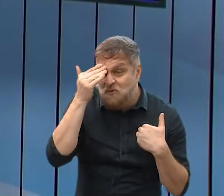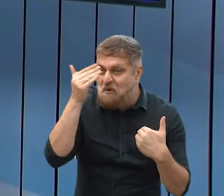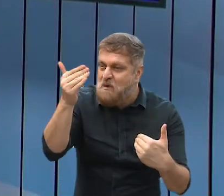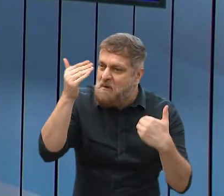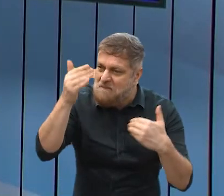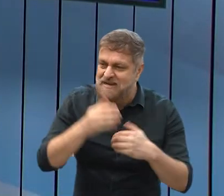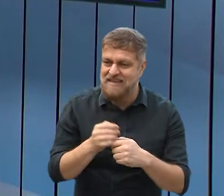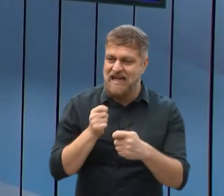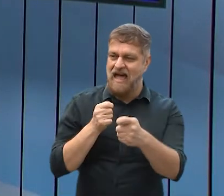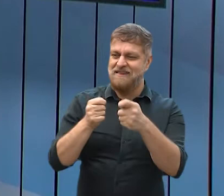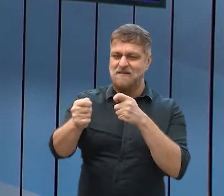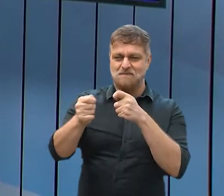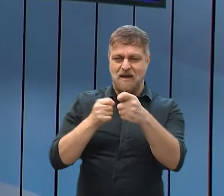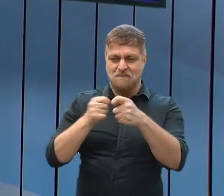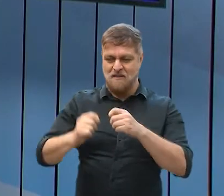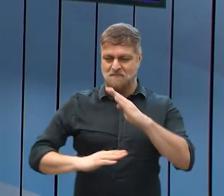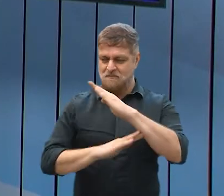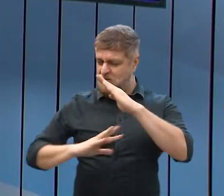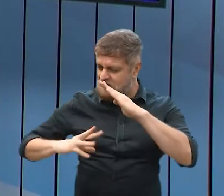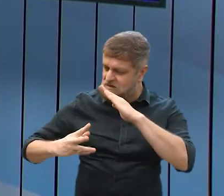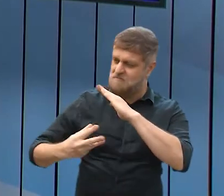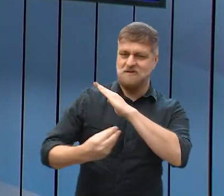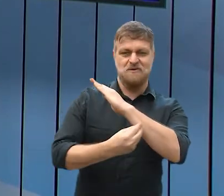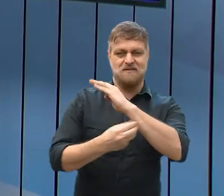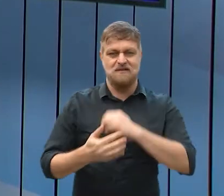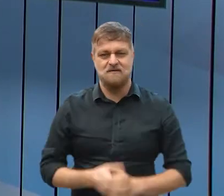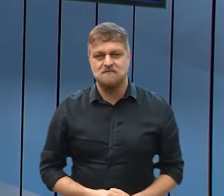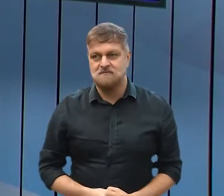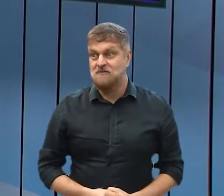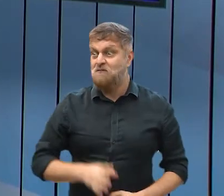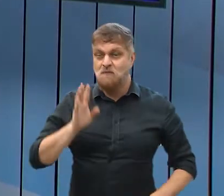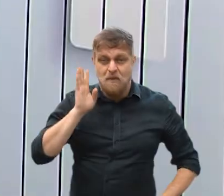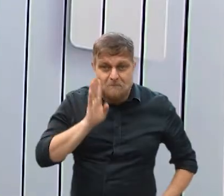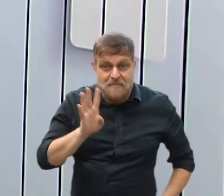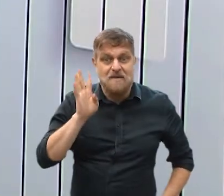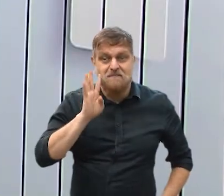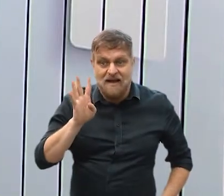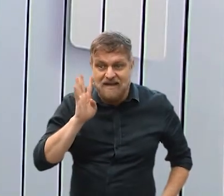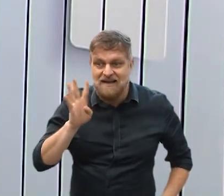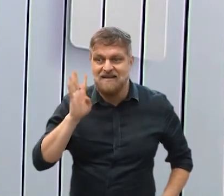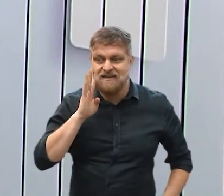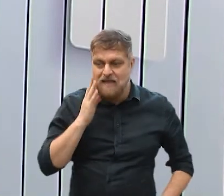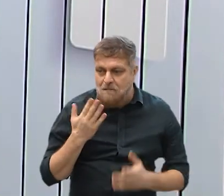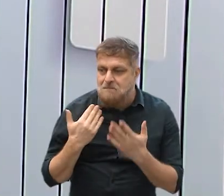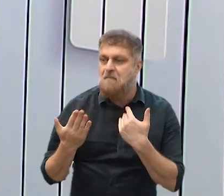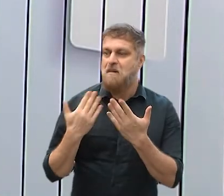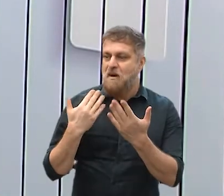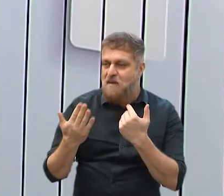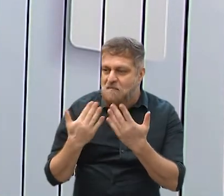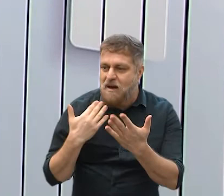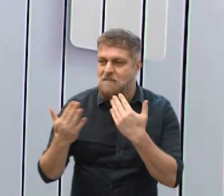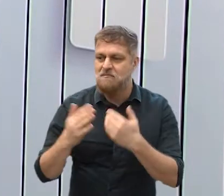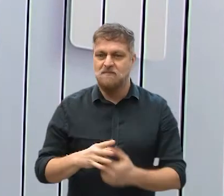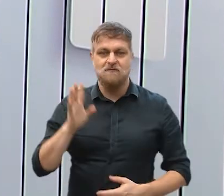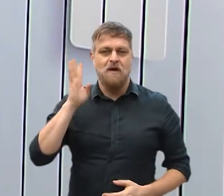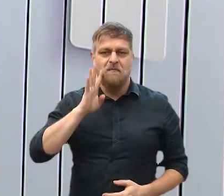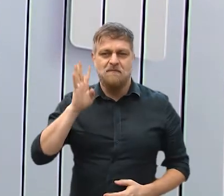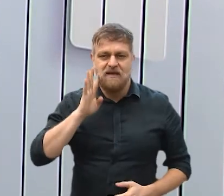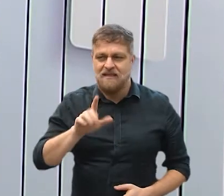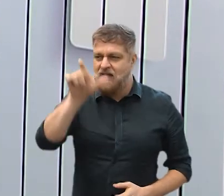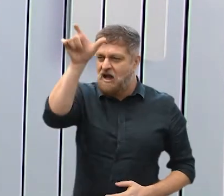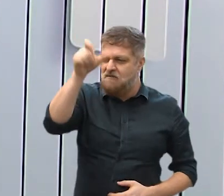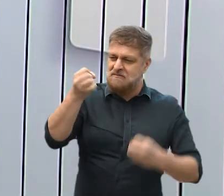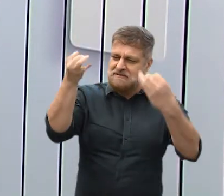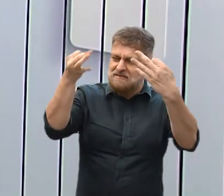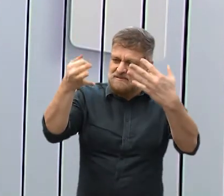obrigado pela sua participação, né, aqui no Câmara Total. Foi bem bacana o papo, foi realmente bem legal. Você